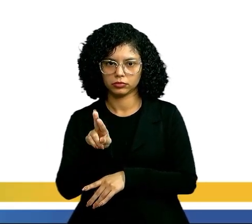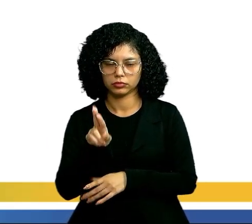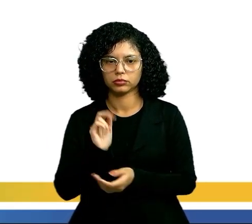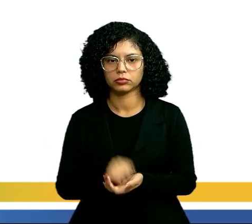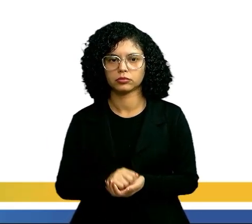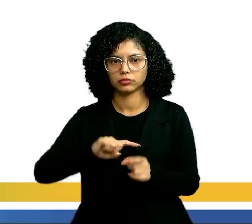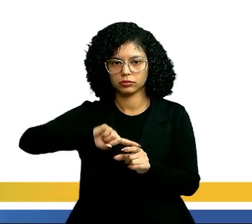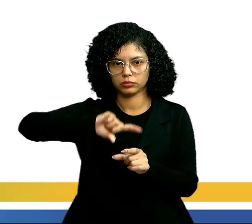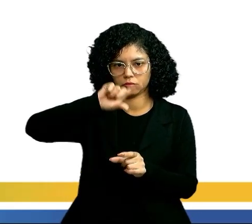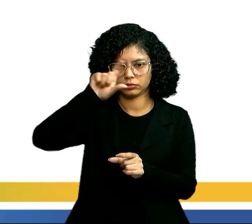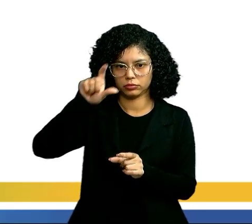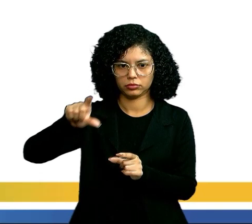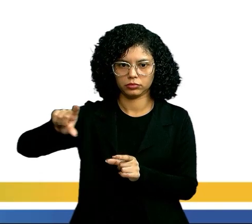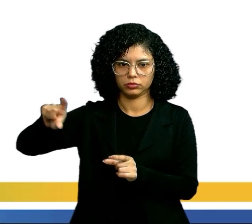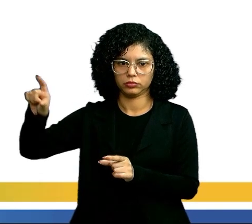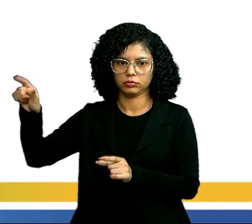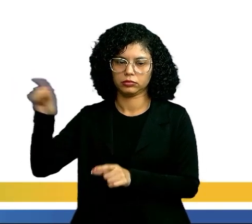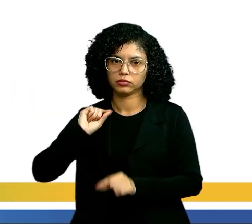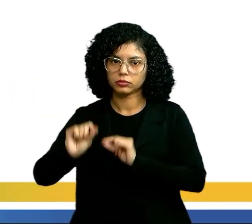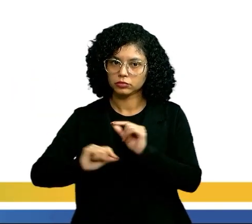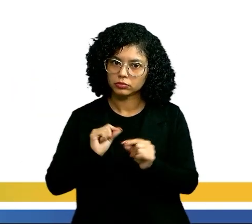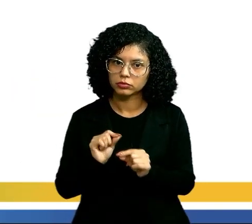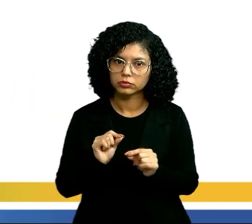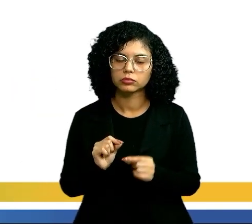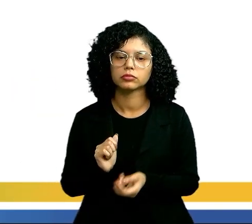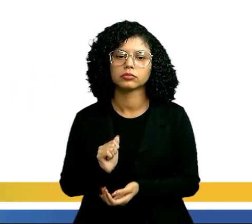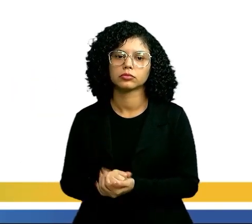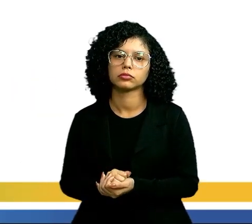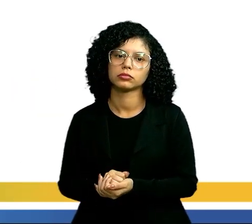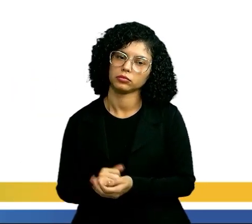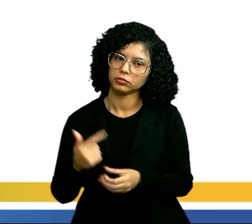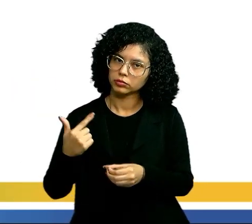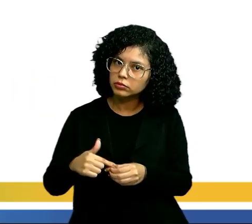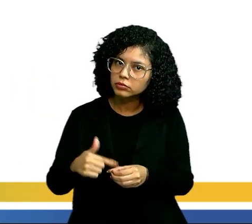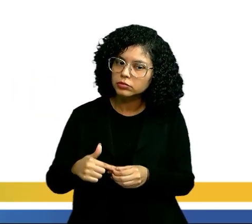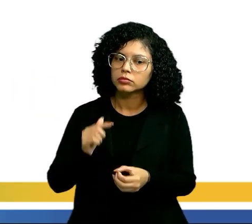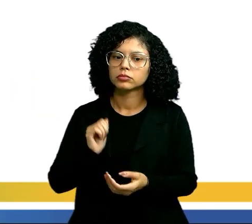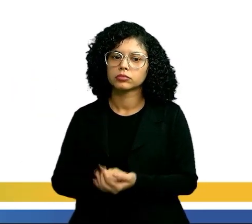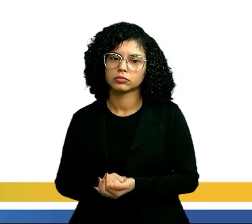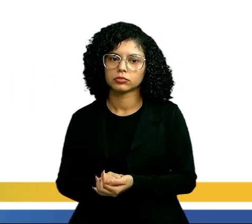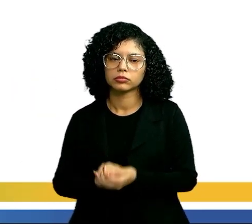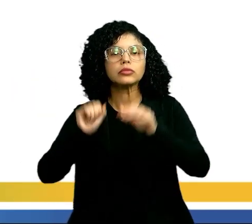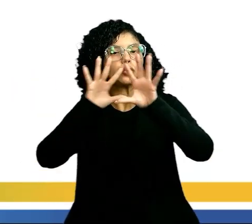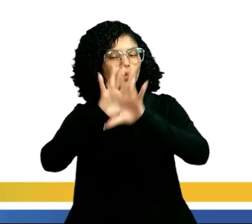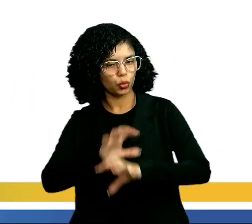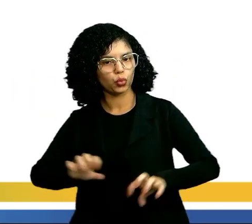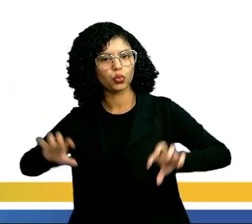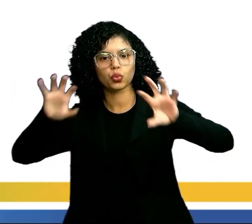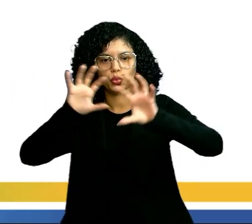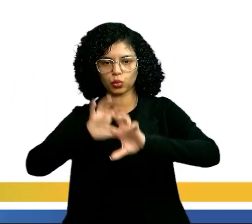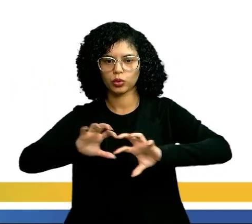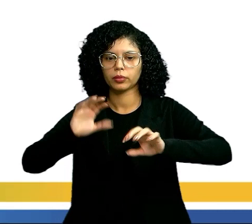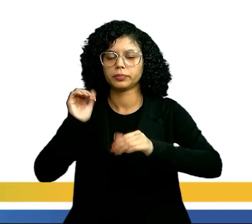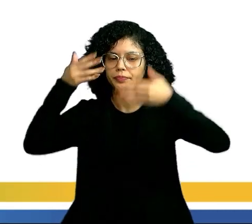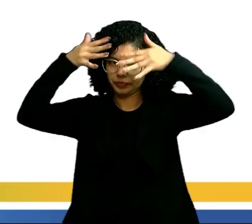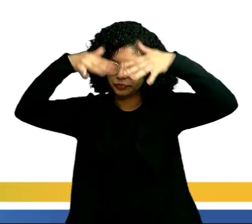imagem os tubos, né? Esses tubos carregam o que, gente? Carregam petróleo, carregam gás natural. Até mesmo por